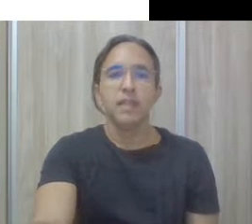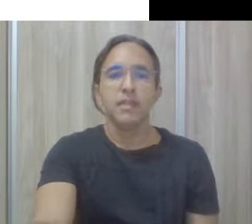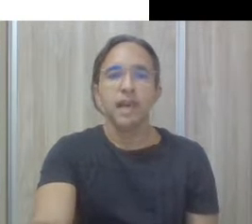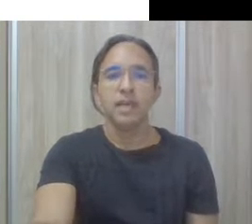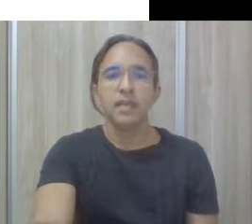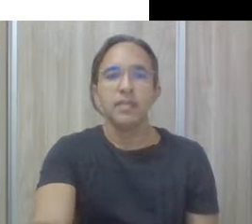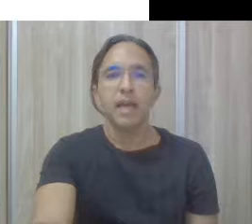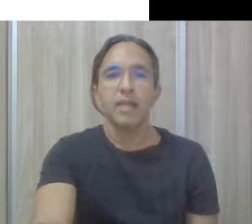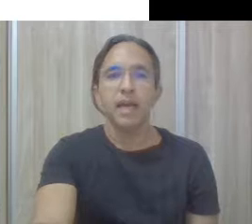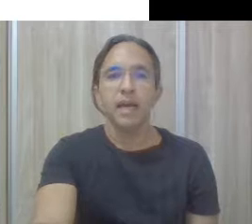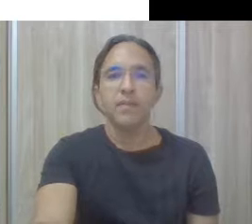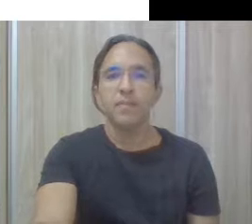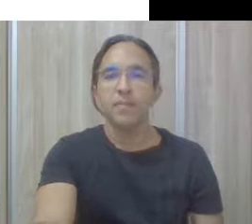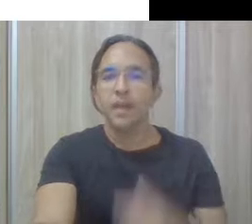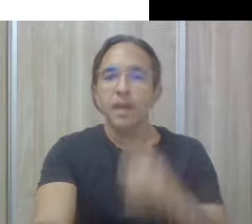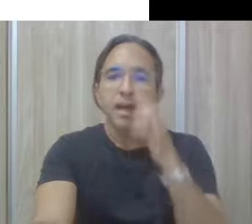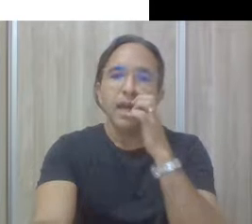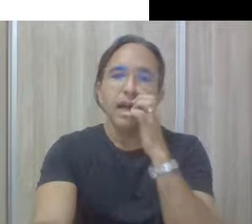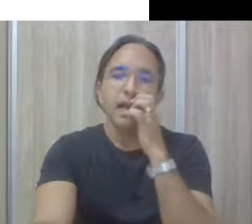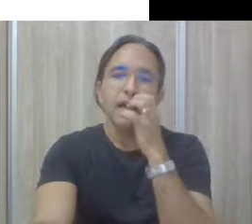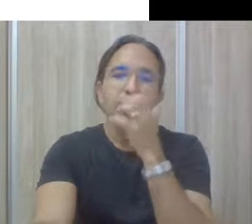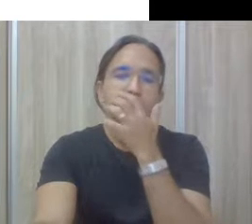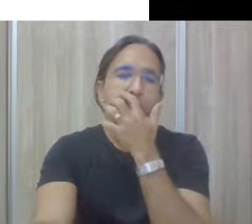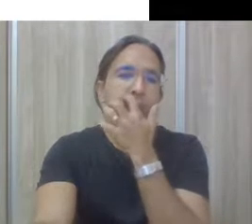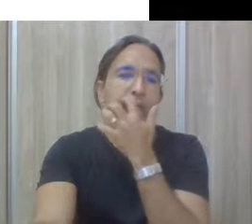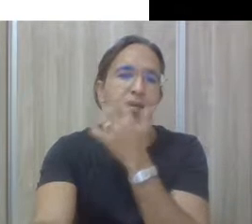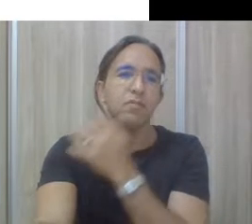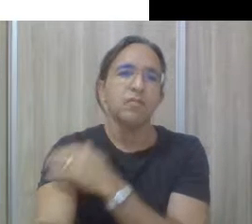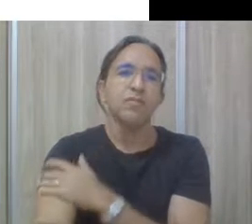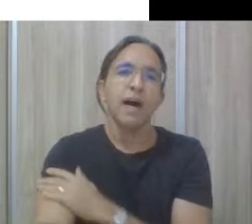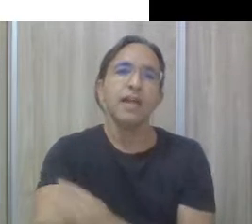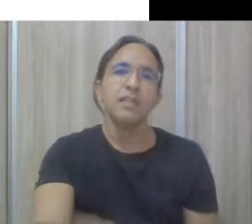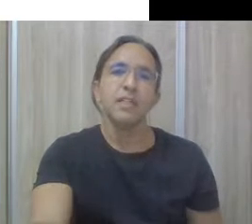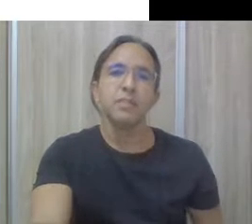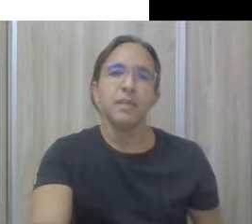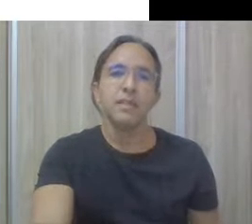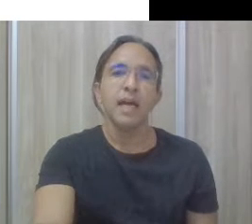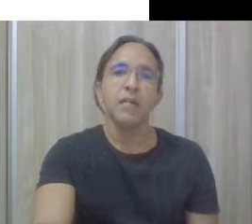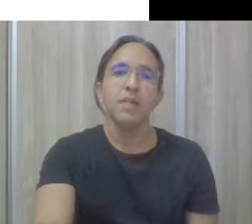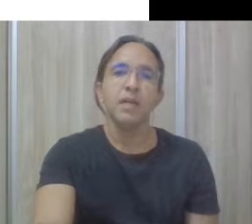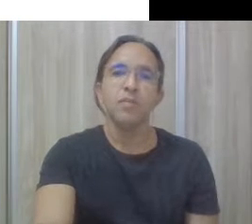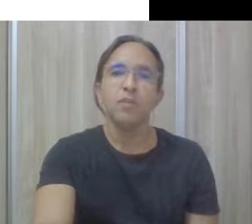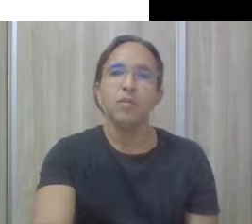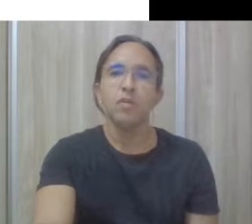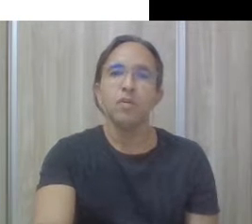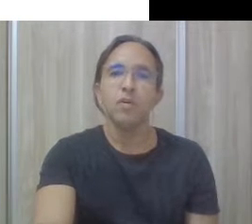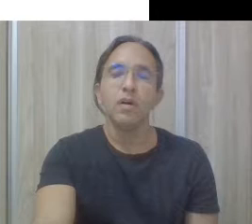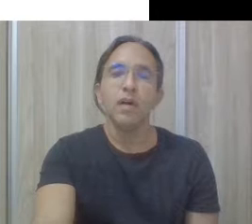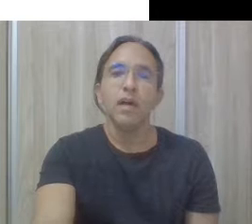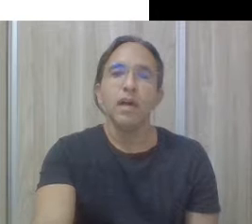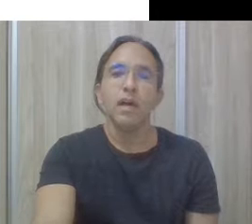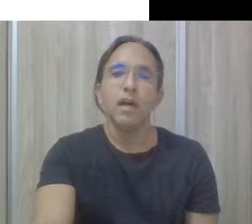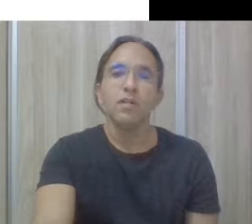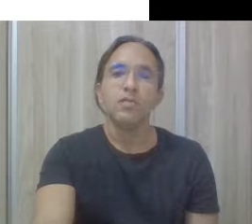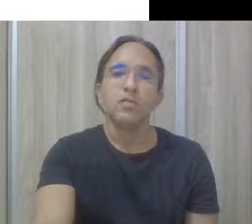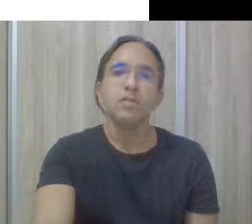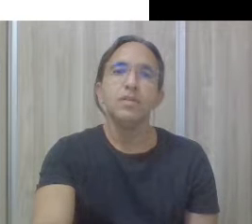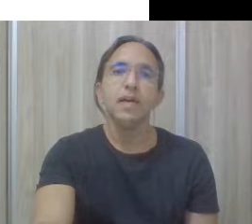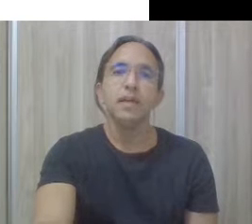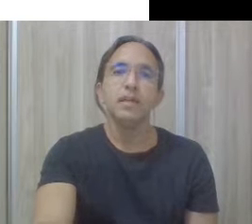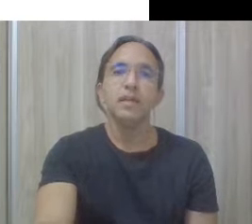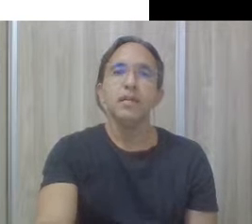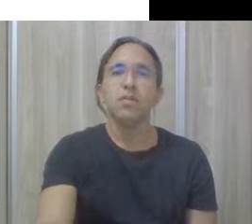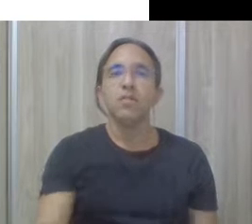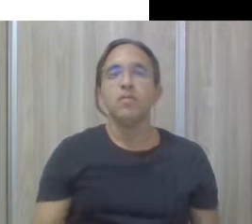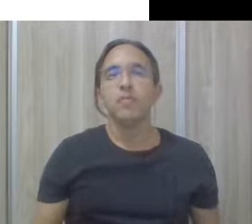surda aqui da Tainá, ela explica uns fatos a respeito dela mesmo, como